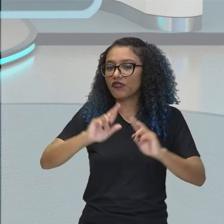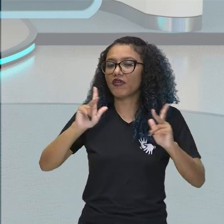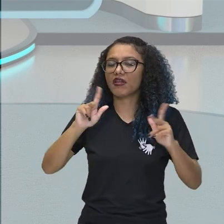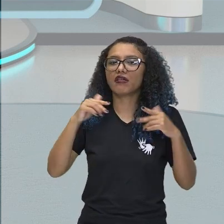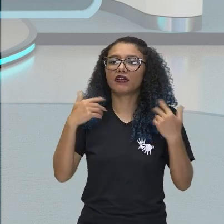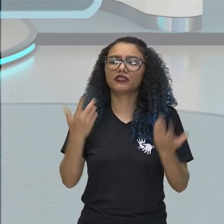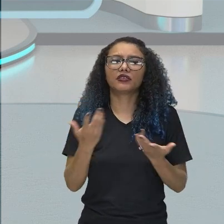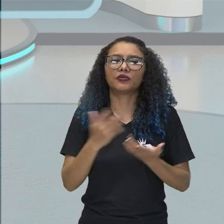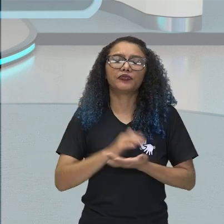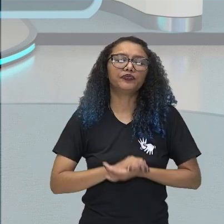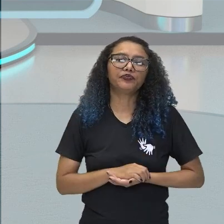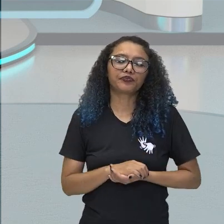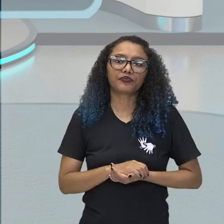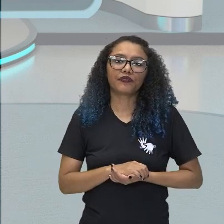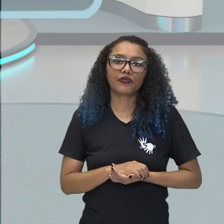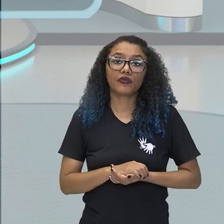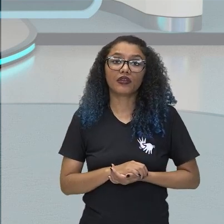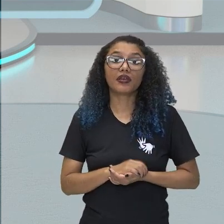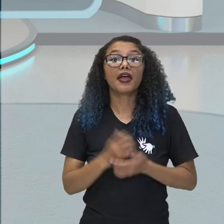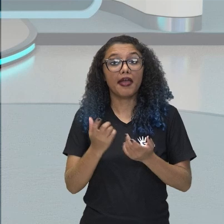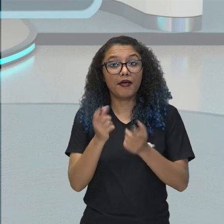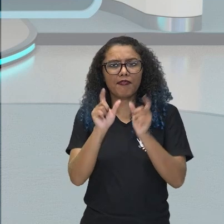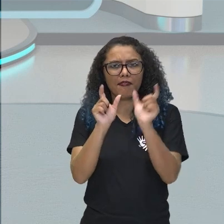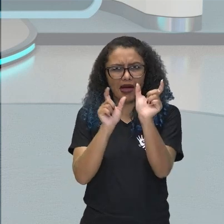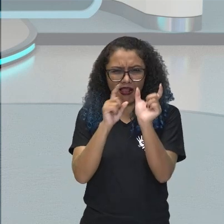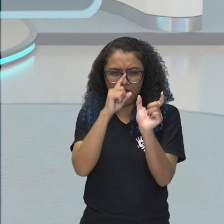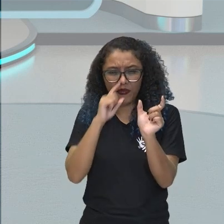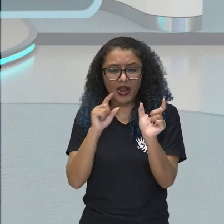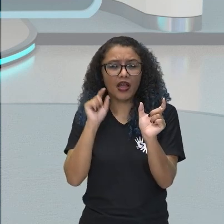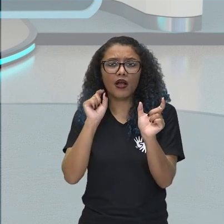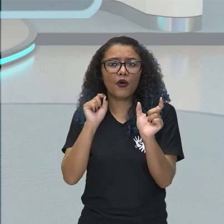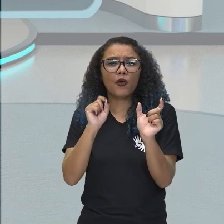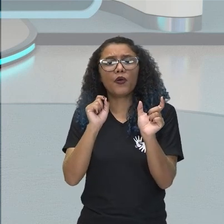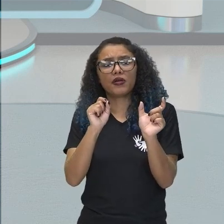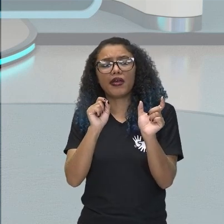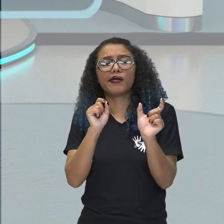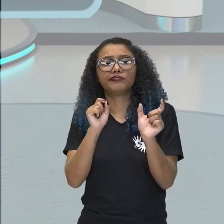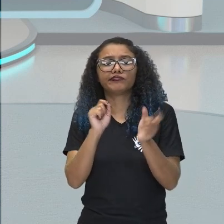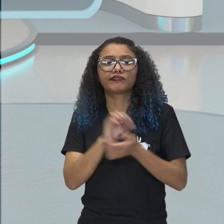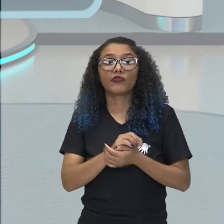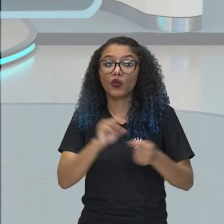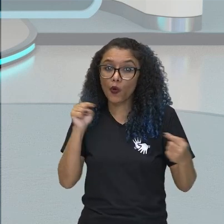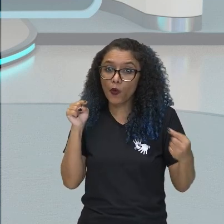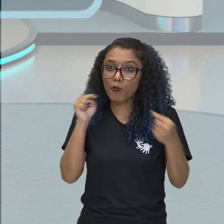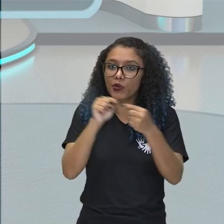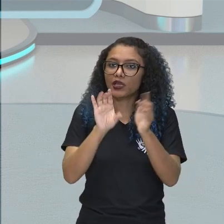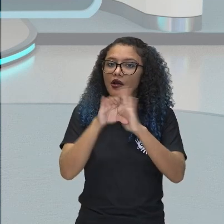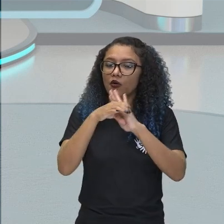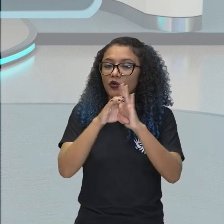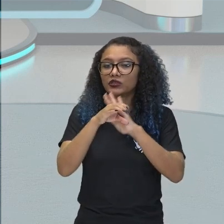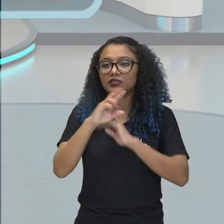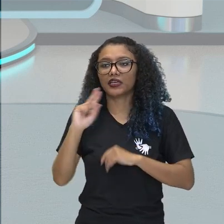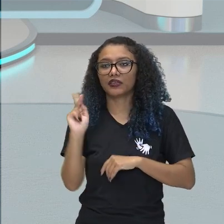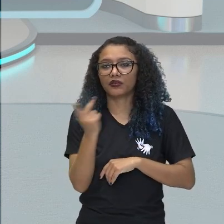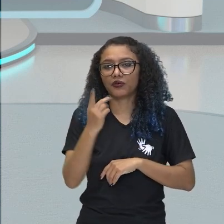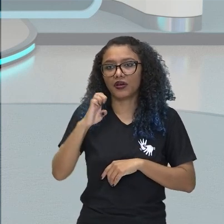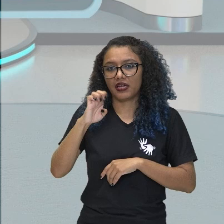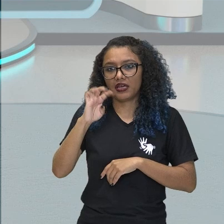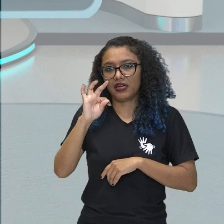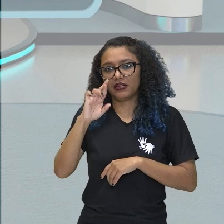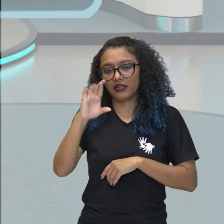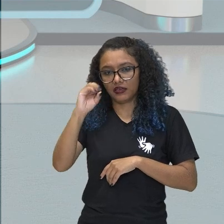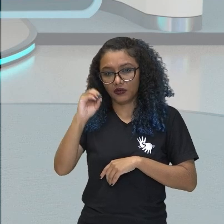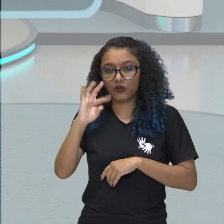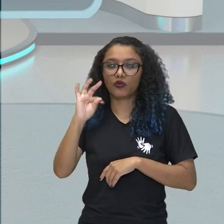são palavras heterotônicas. Vocês conseguiram perceber o que seria uma palavra